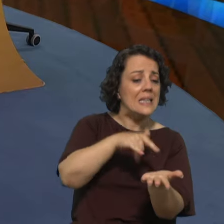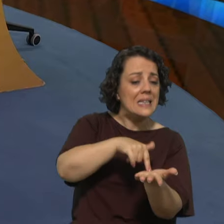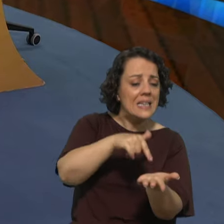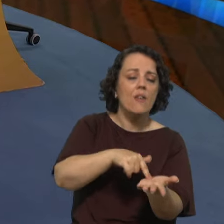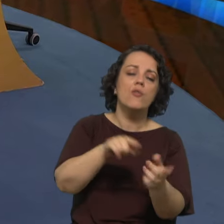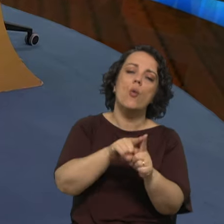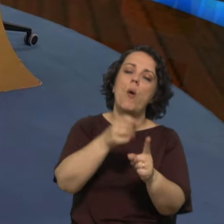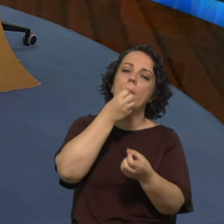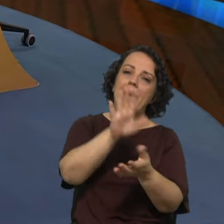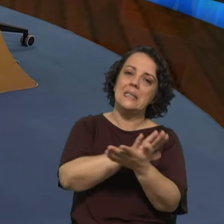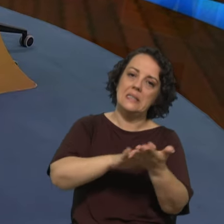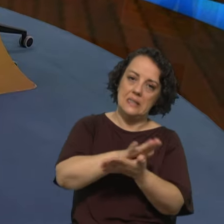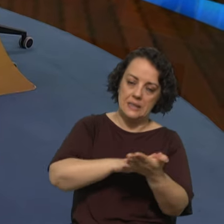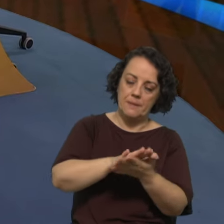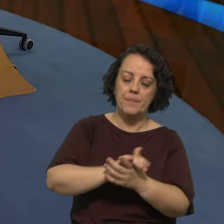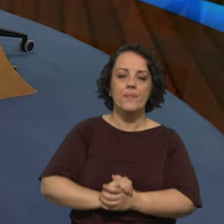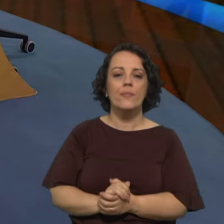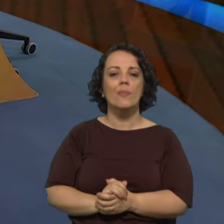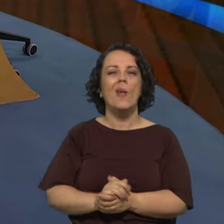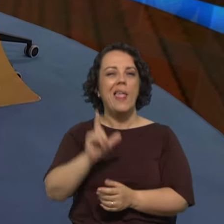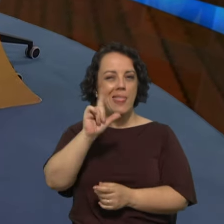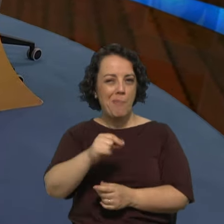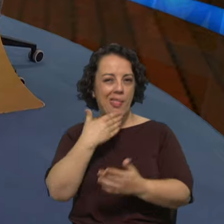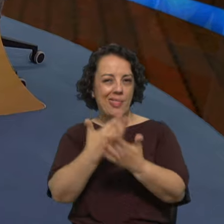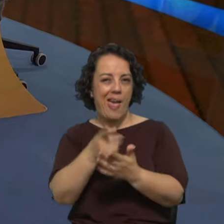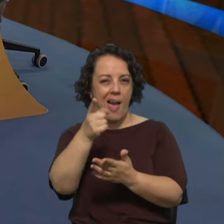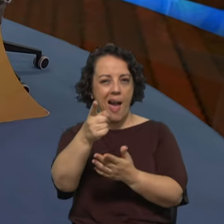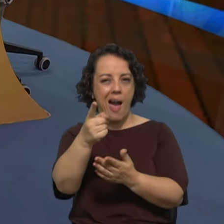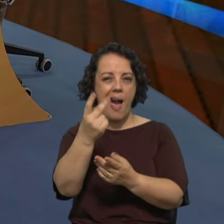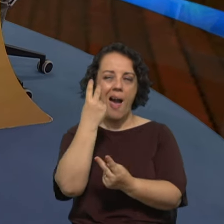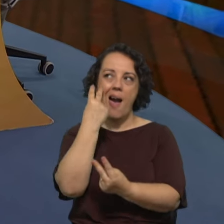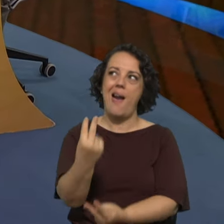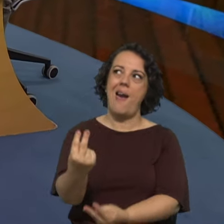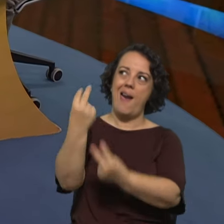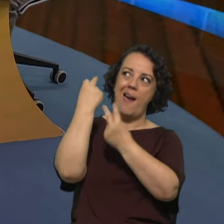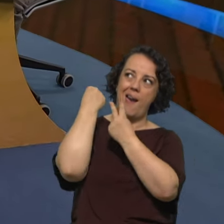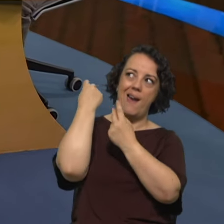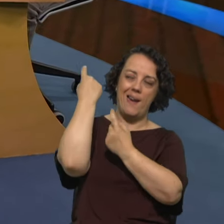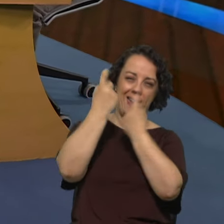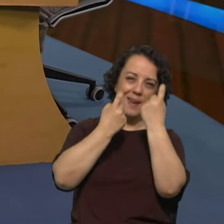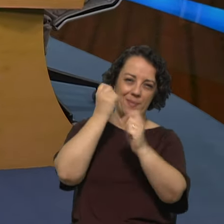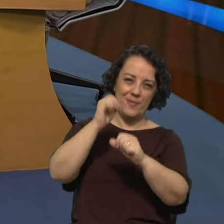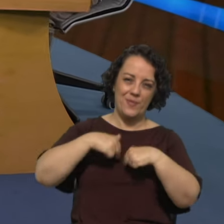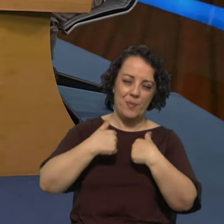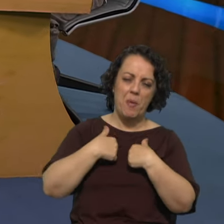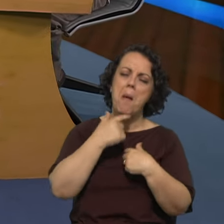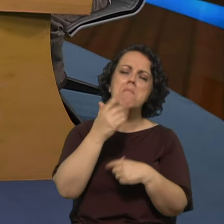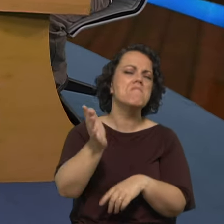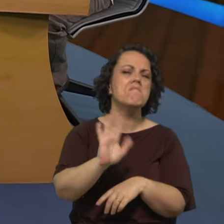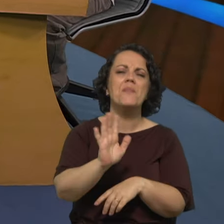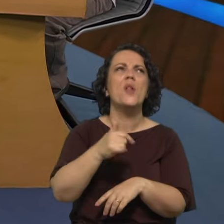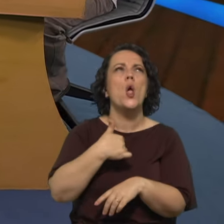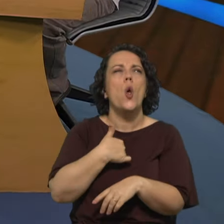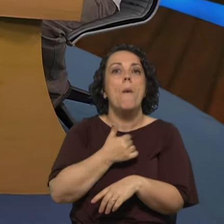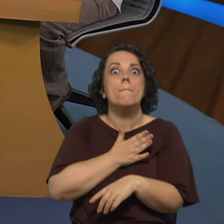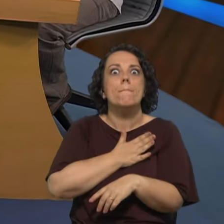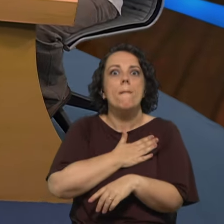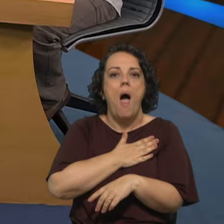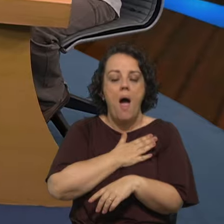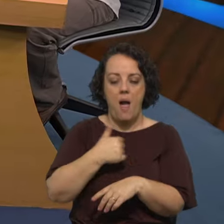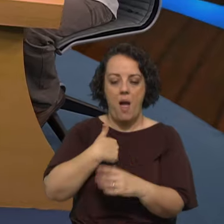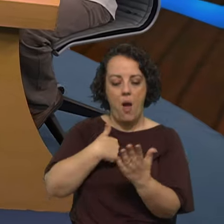percurso sim é curioso que eu não gosto muito de me reler porque acho que já escrevi já escrevi e sobretudo não e